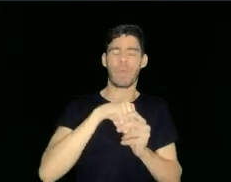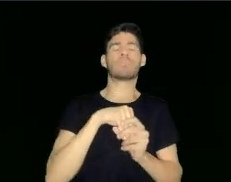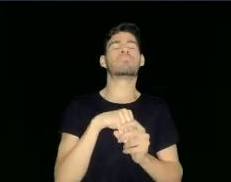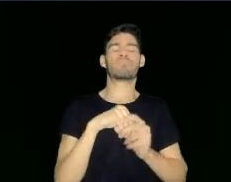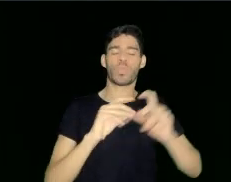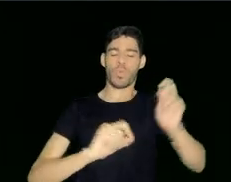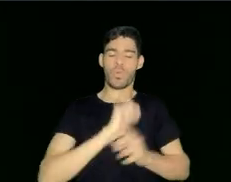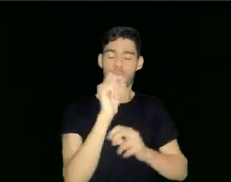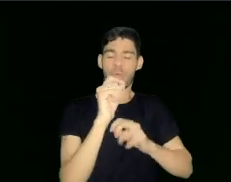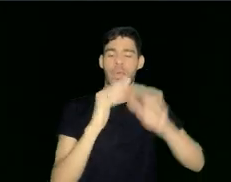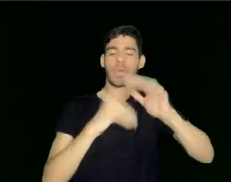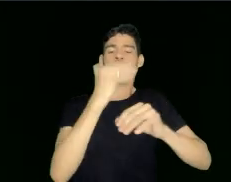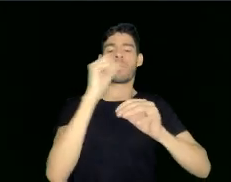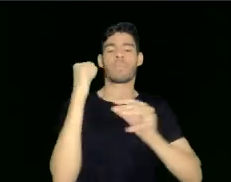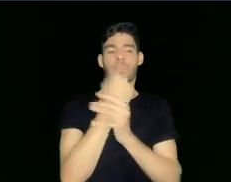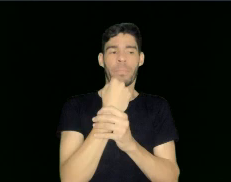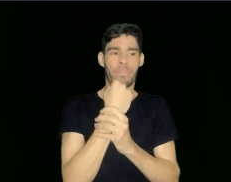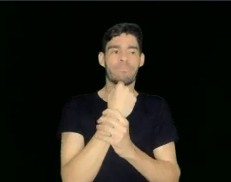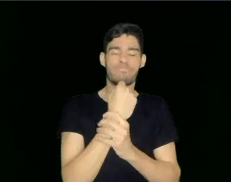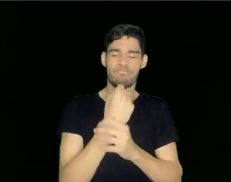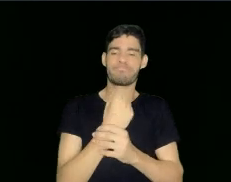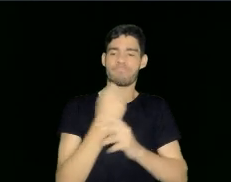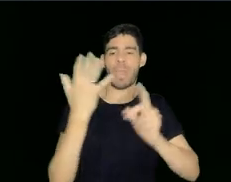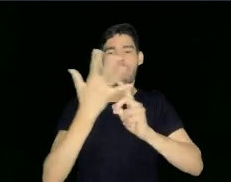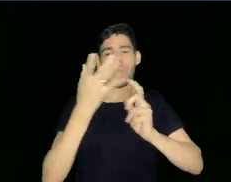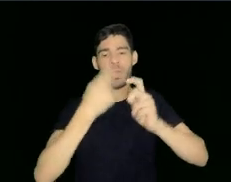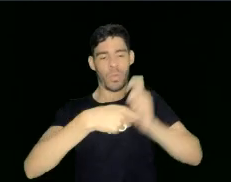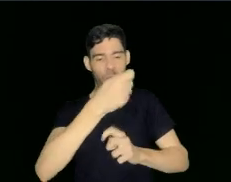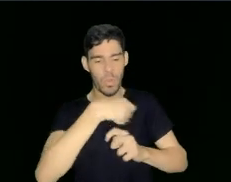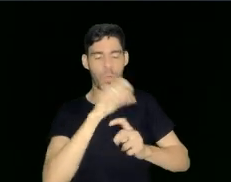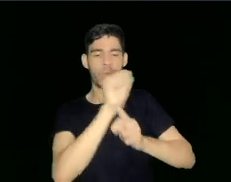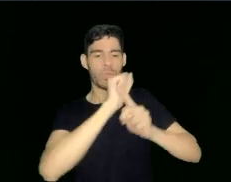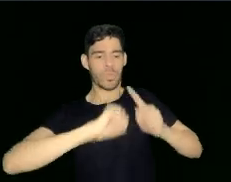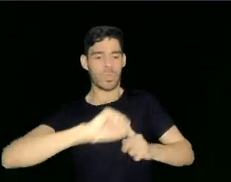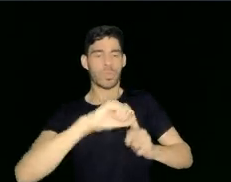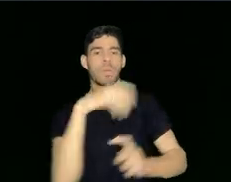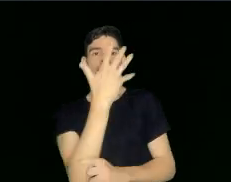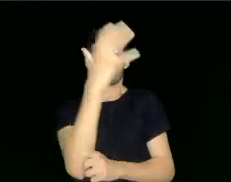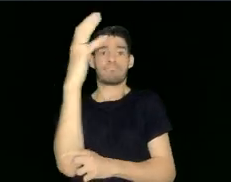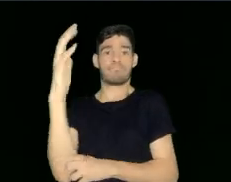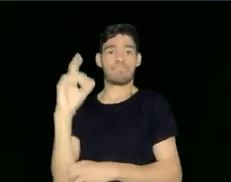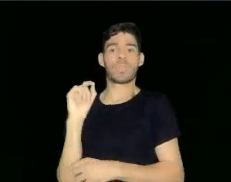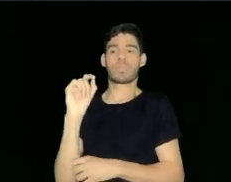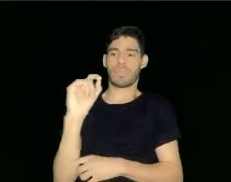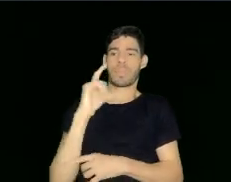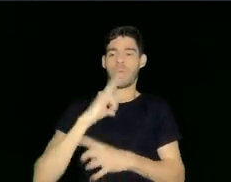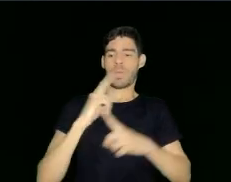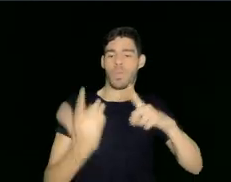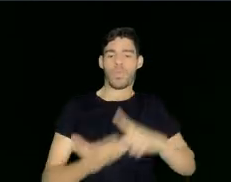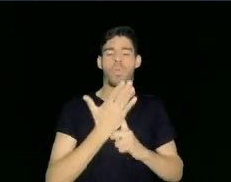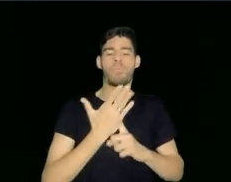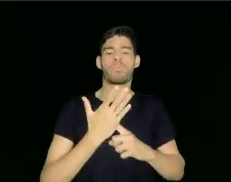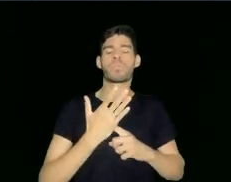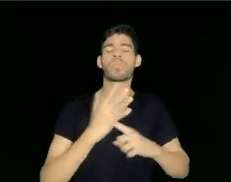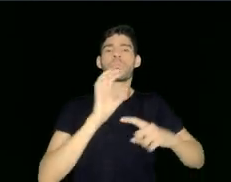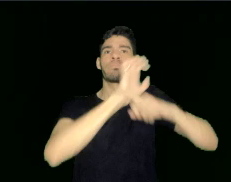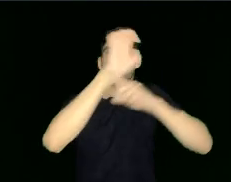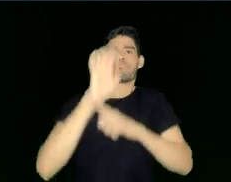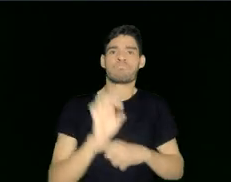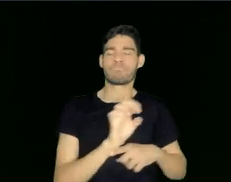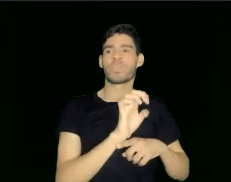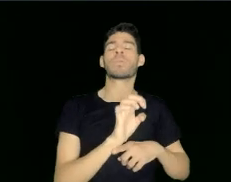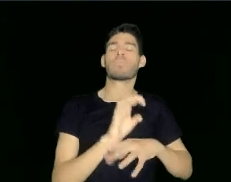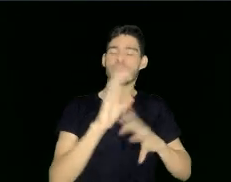da necessidade de incorporar ao desenvolvimento sustentável os aspectos econômicos, sociais e ambientais,